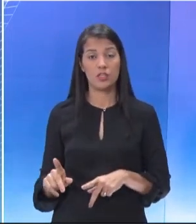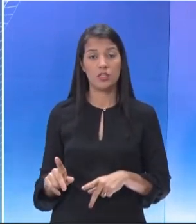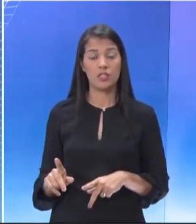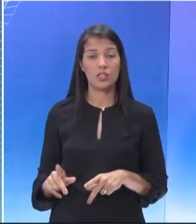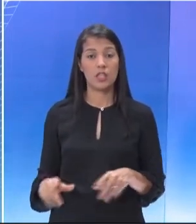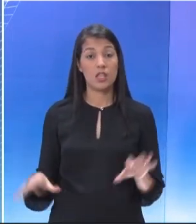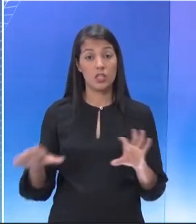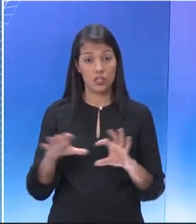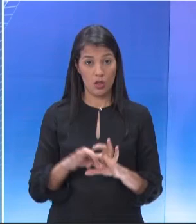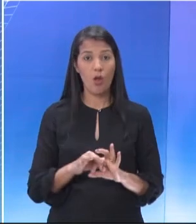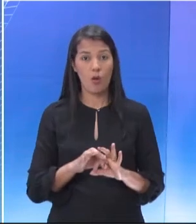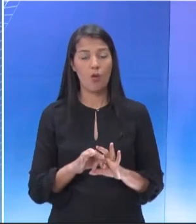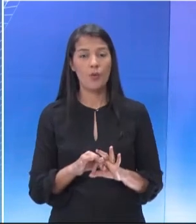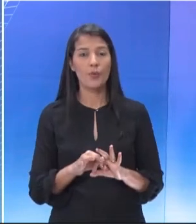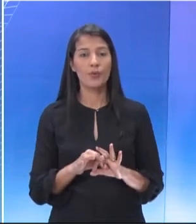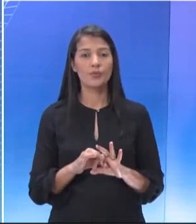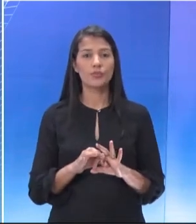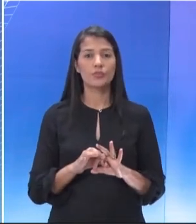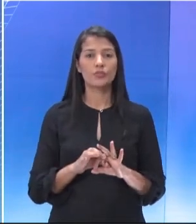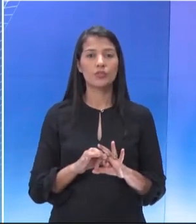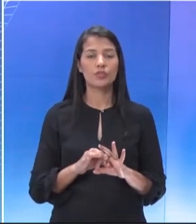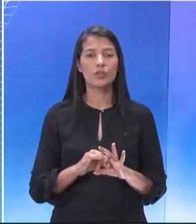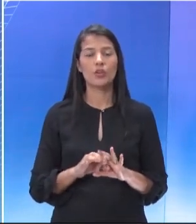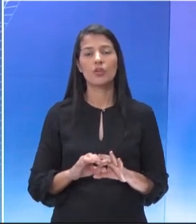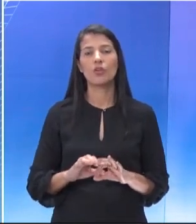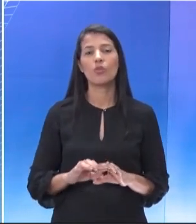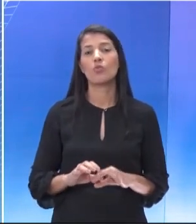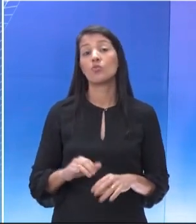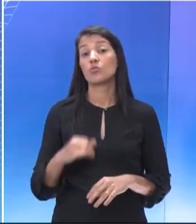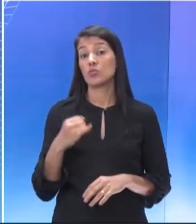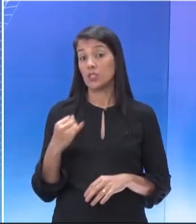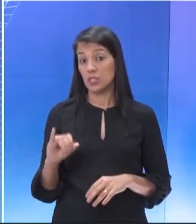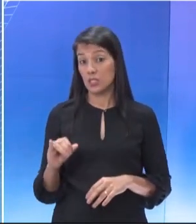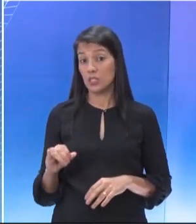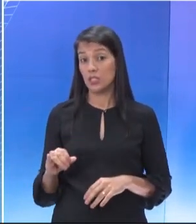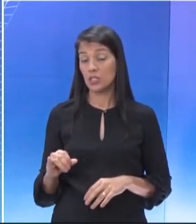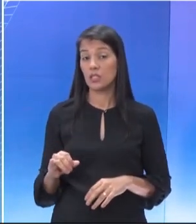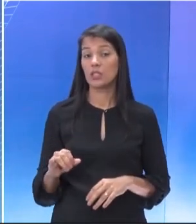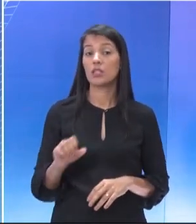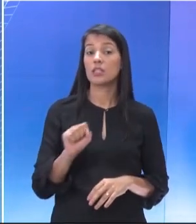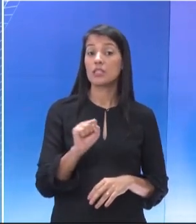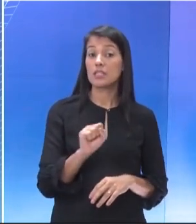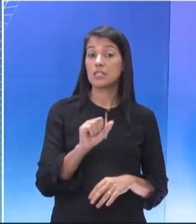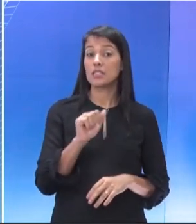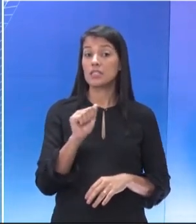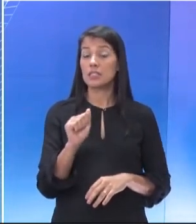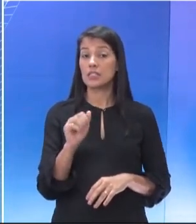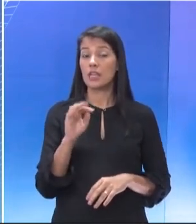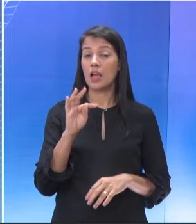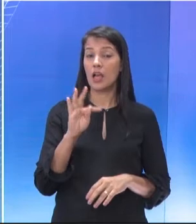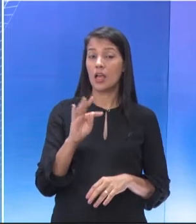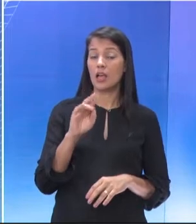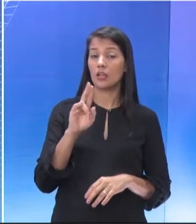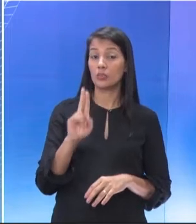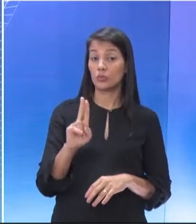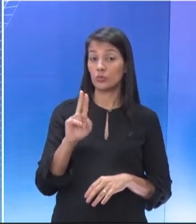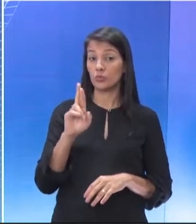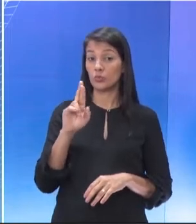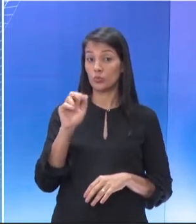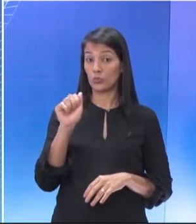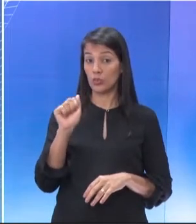tripla, ou seja, é uma cadeia saturada, lembra aí, cadeia saturada, gordura sólida,